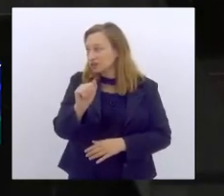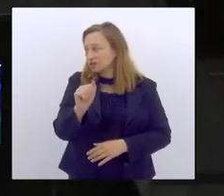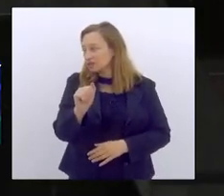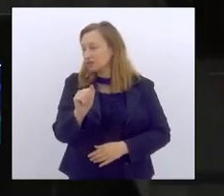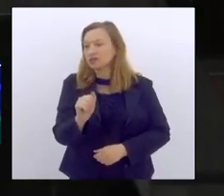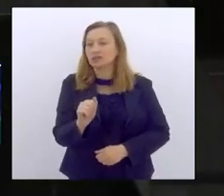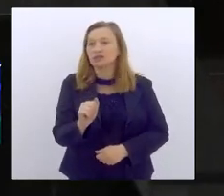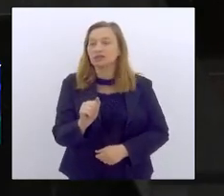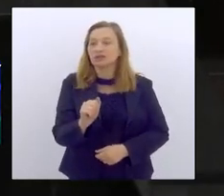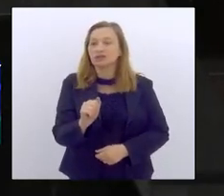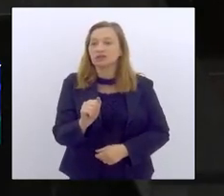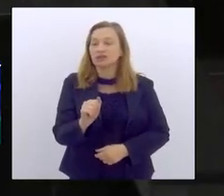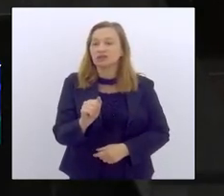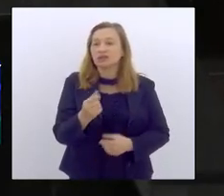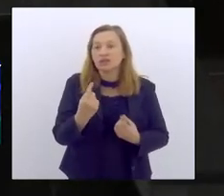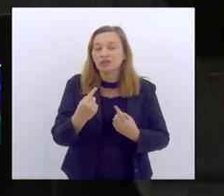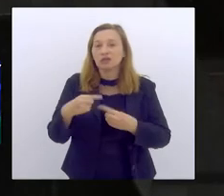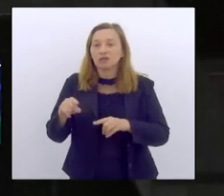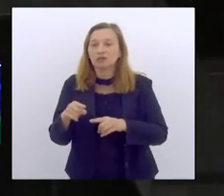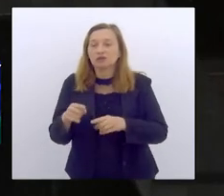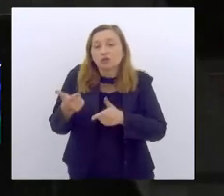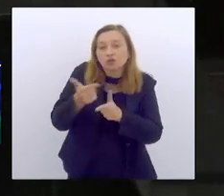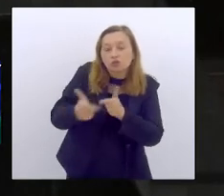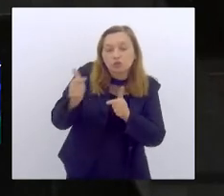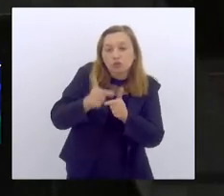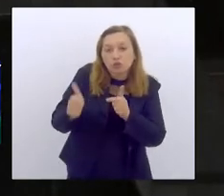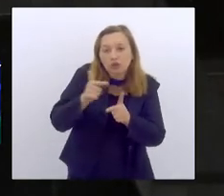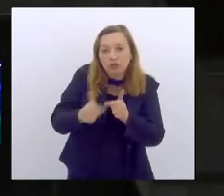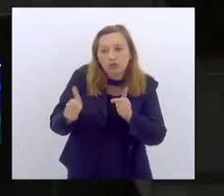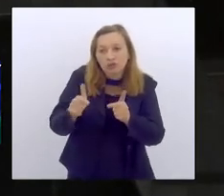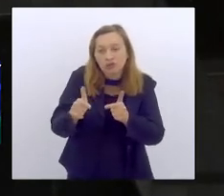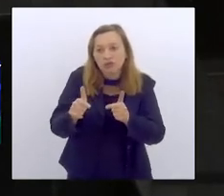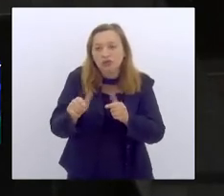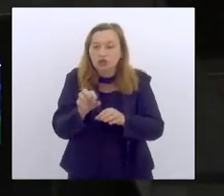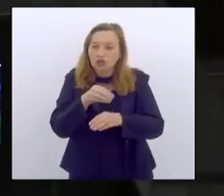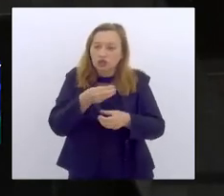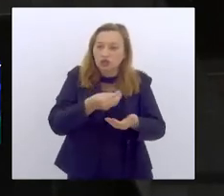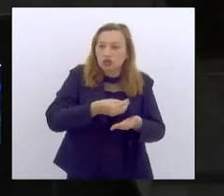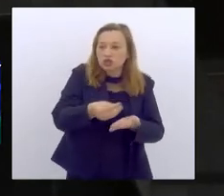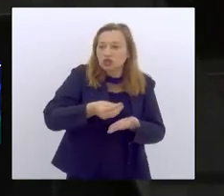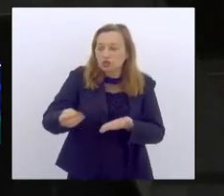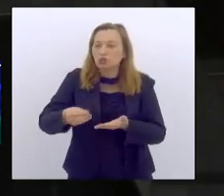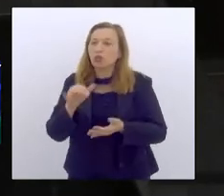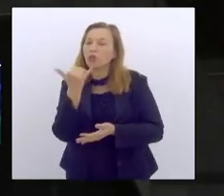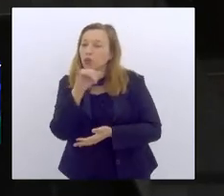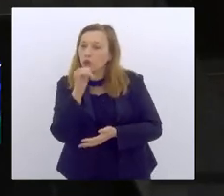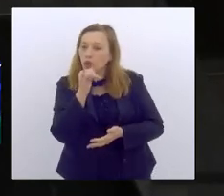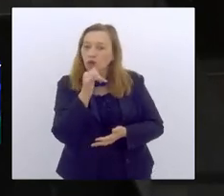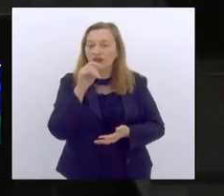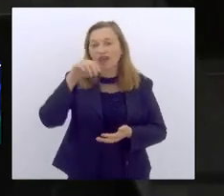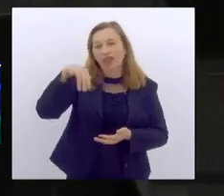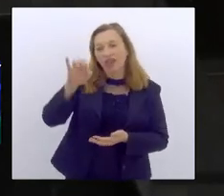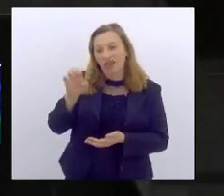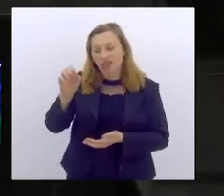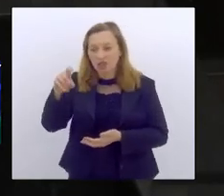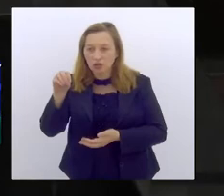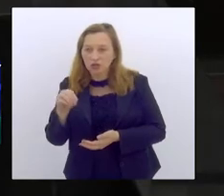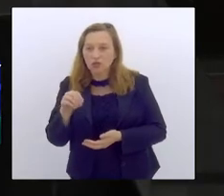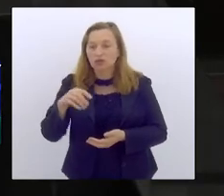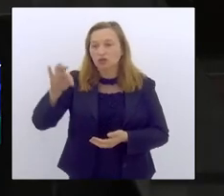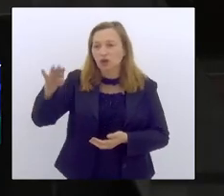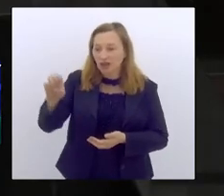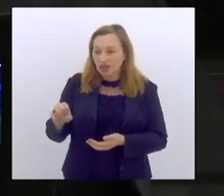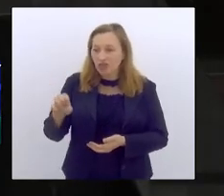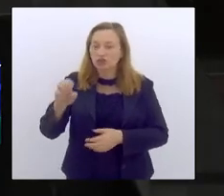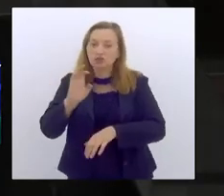recentemente para enfrentar os problemas na distribuição de energia elétrica feita pela enel no Noroeste